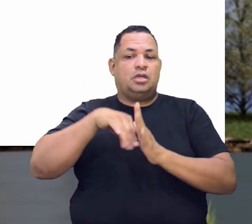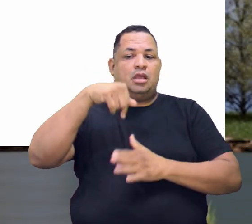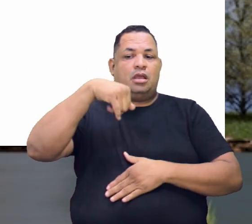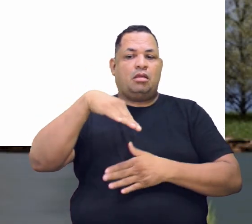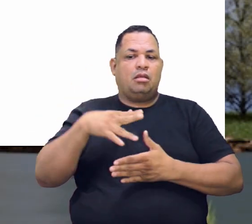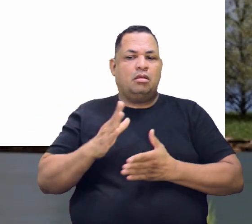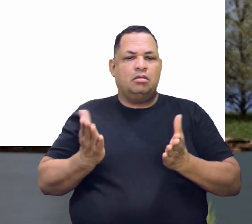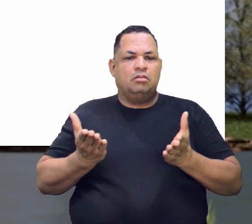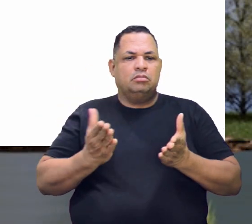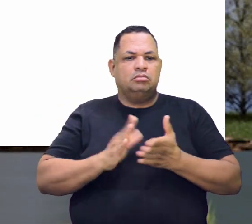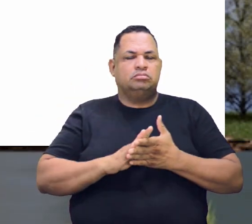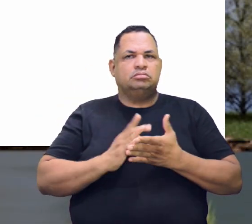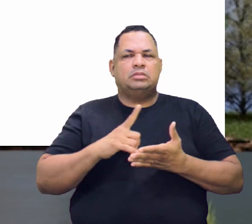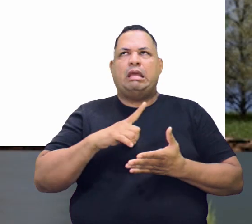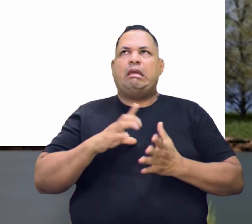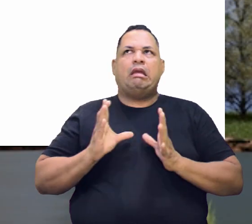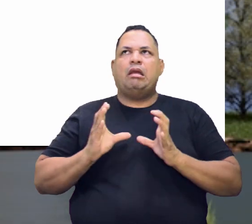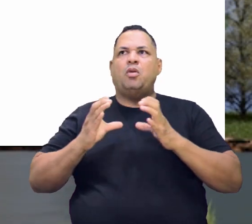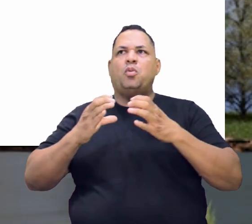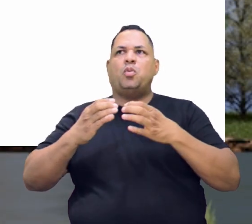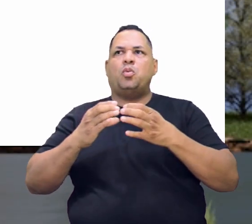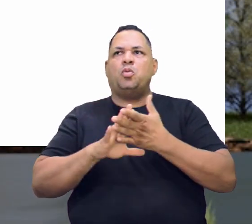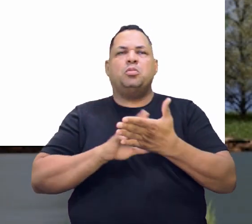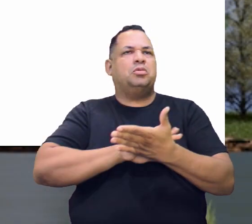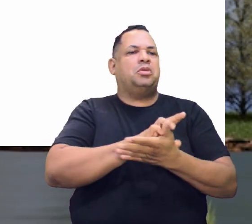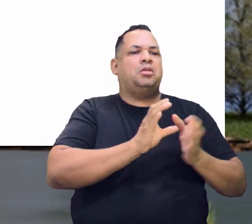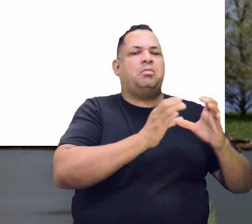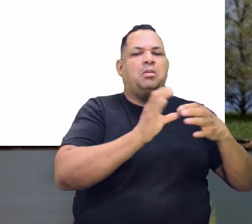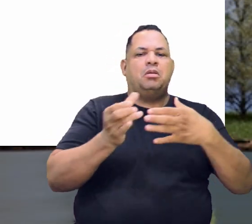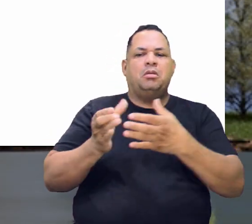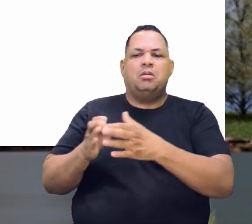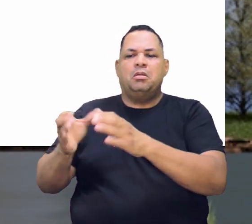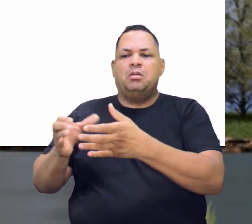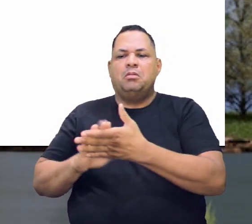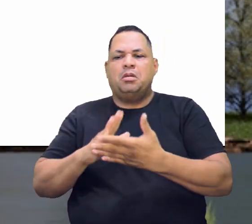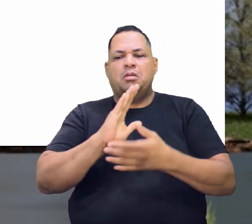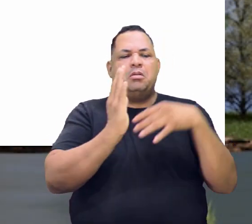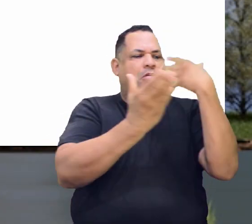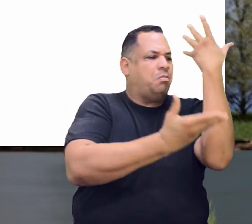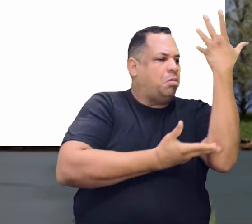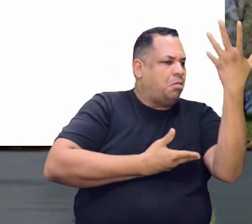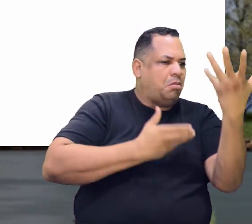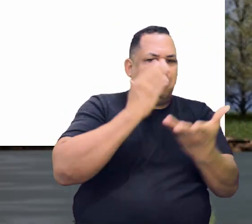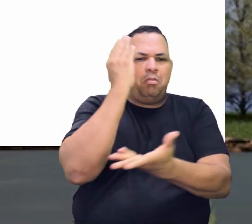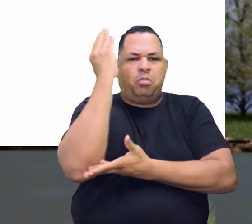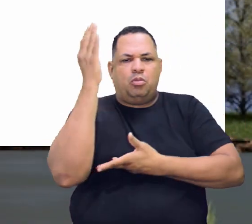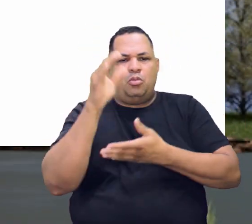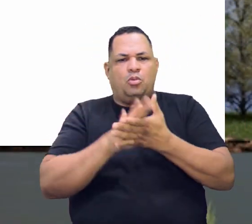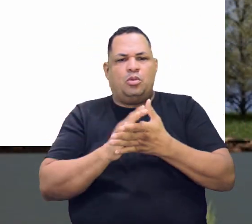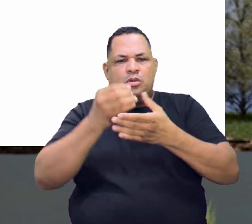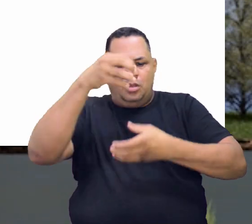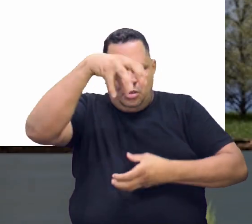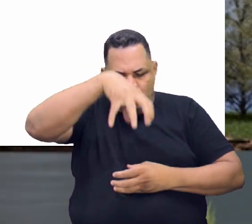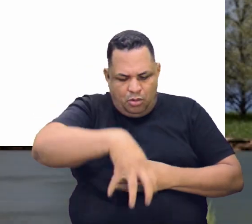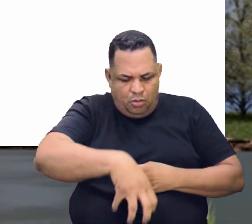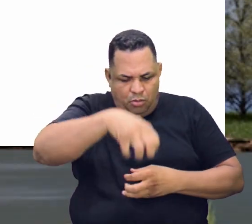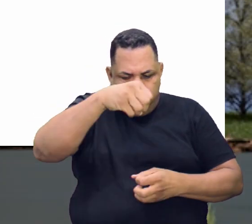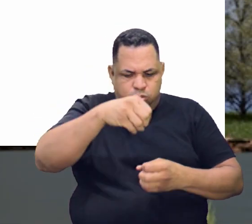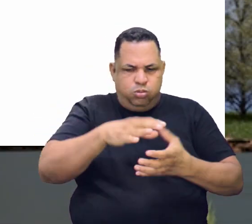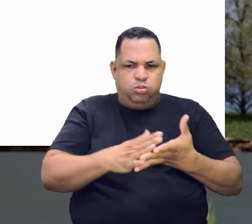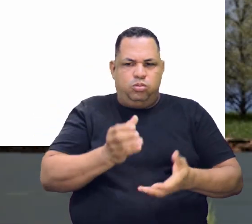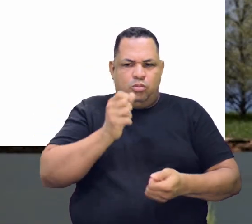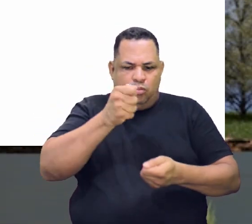vem somente com uma equipe ou várias equipes. Uma equipe derruba a mata, a outra equipe fura o buraco,